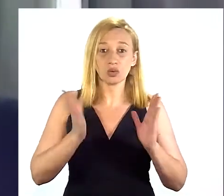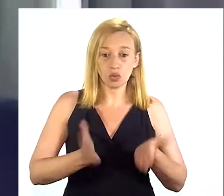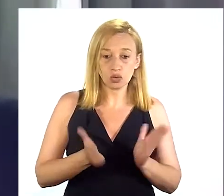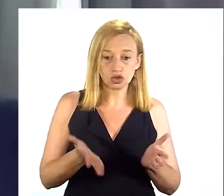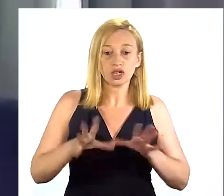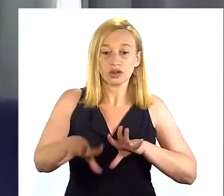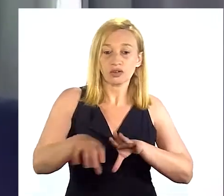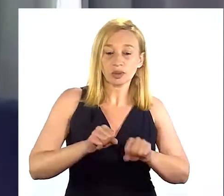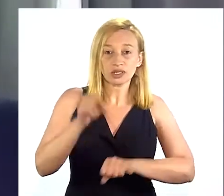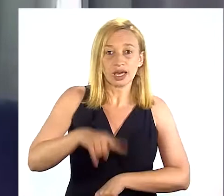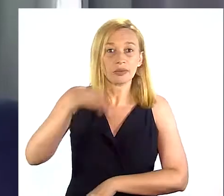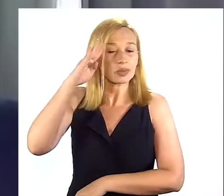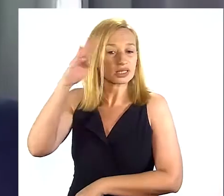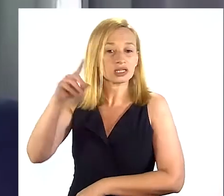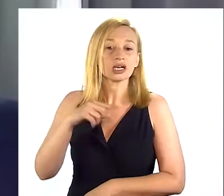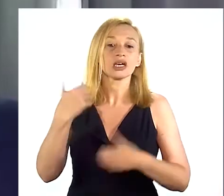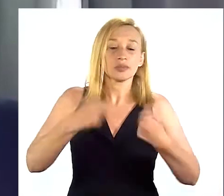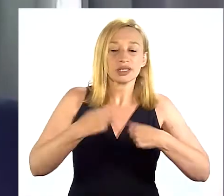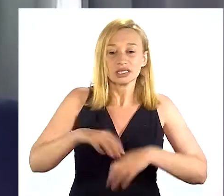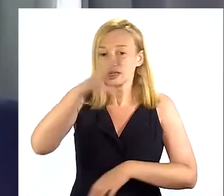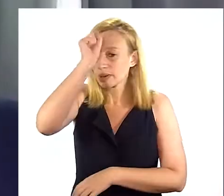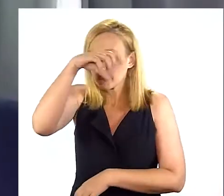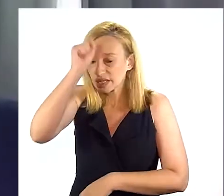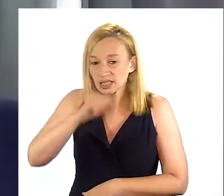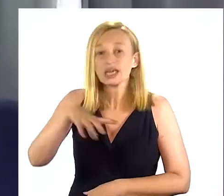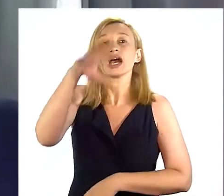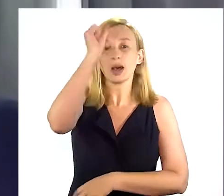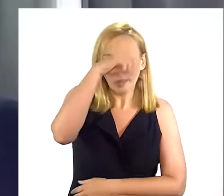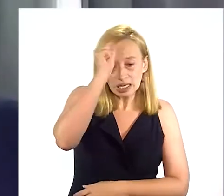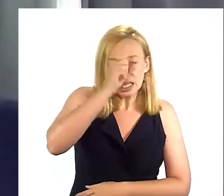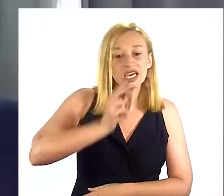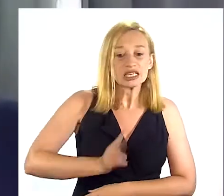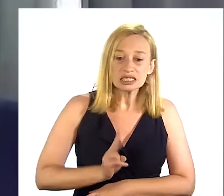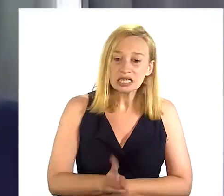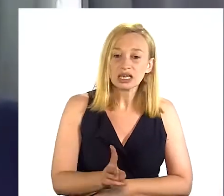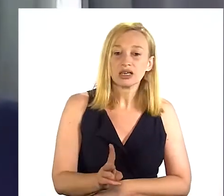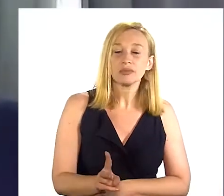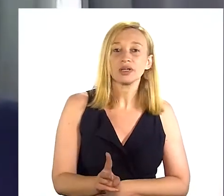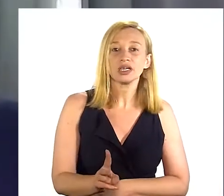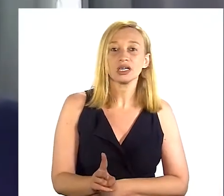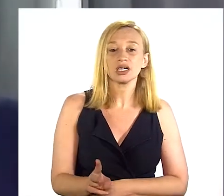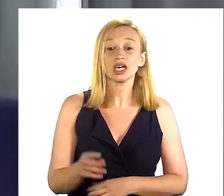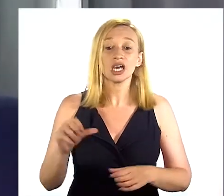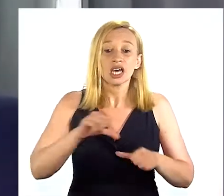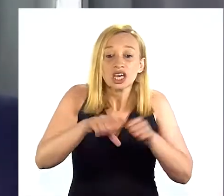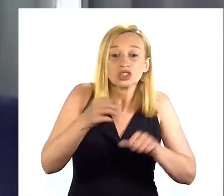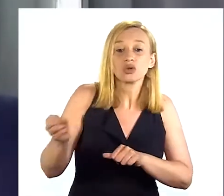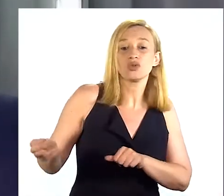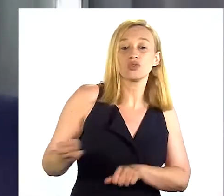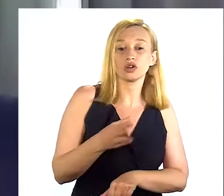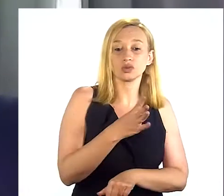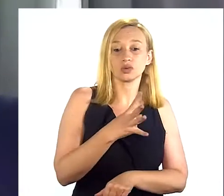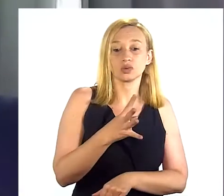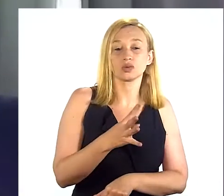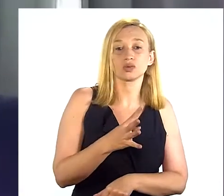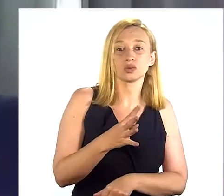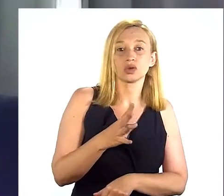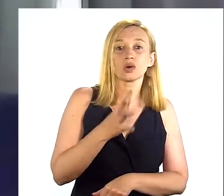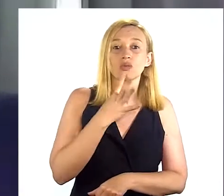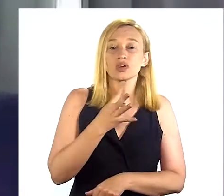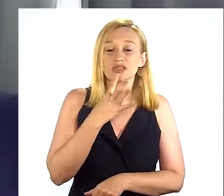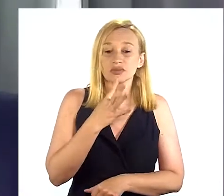a formação é fundamental, porque a gente tem que aprender a aprender, e temos que estar sempre inovando,